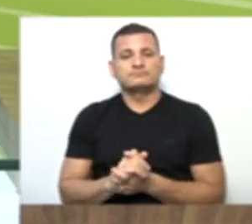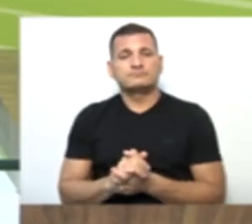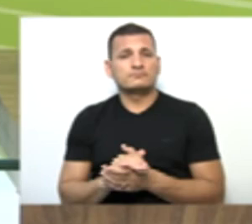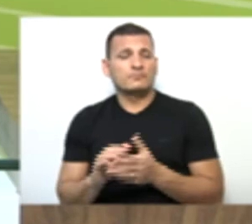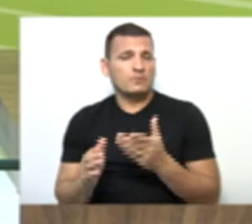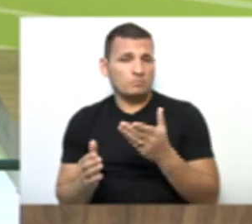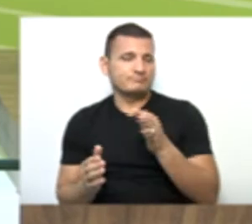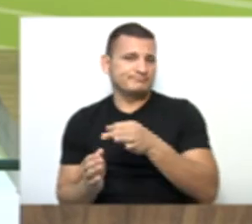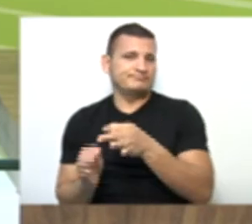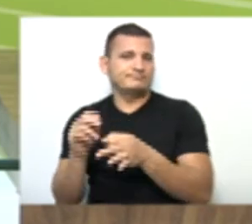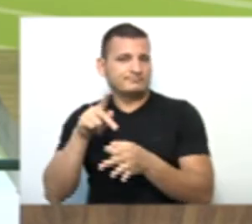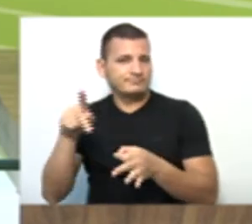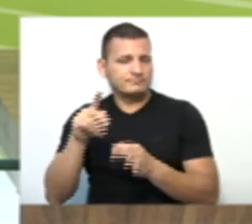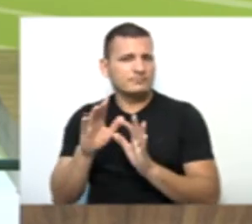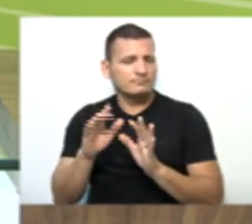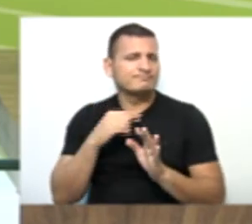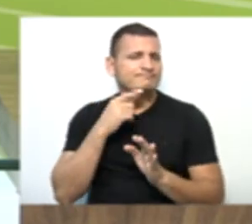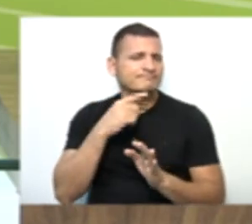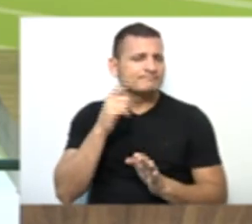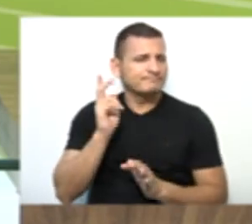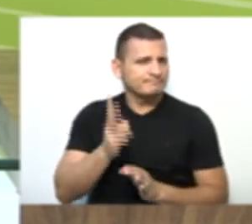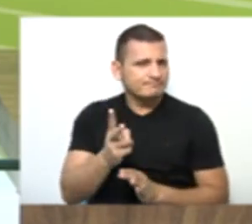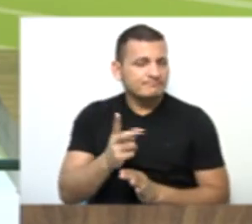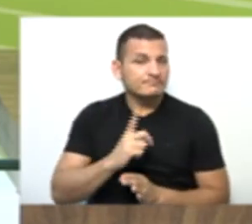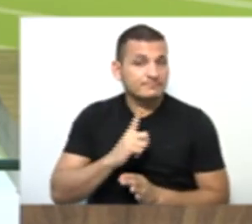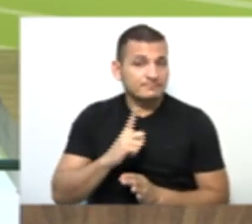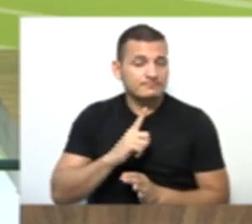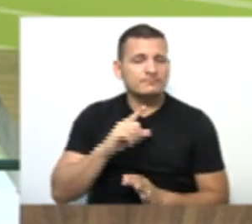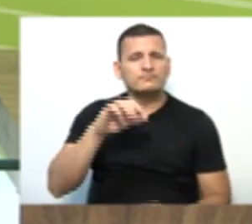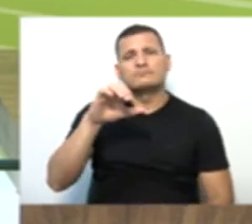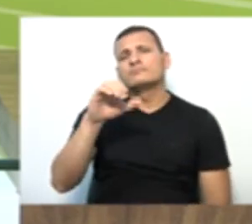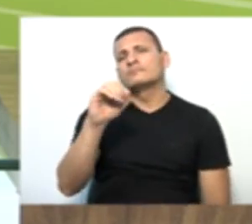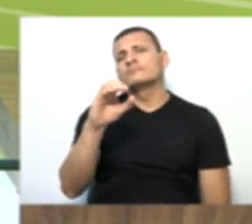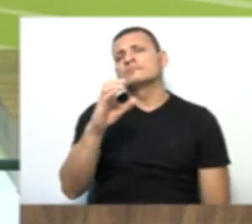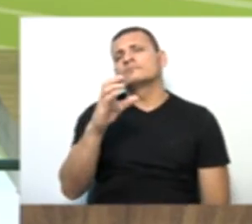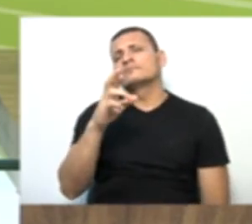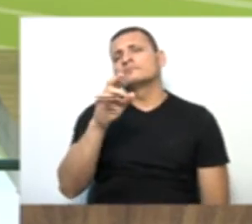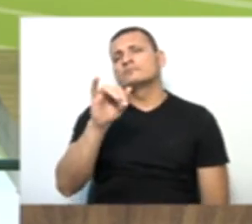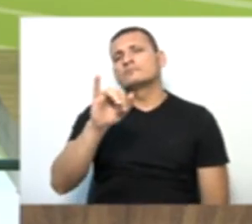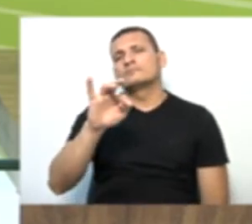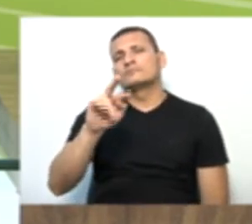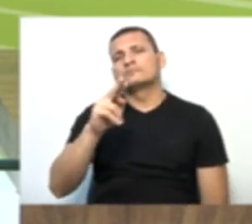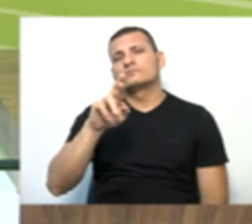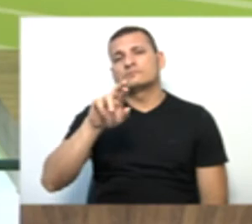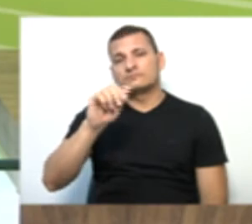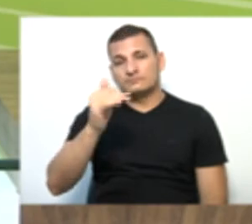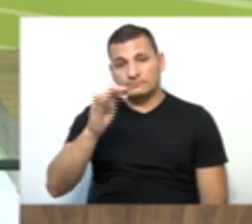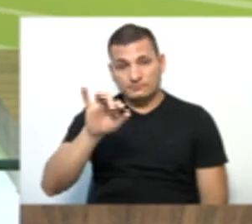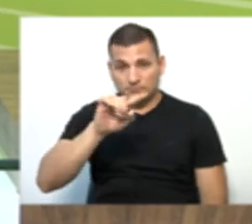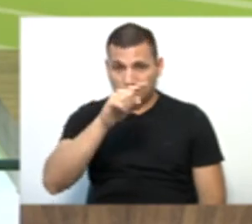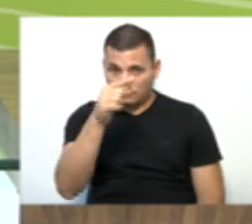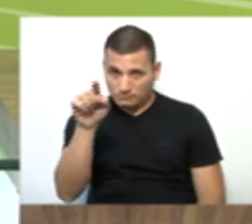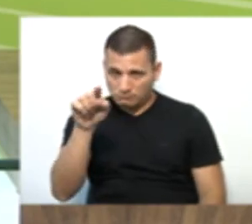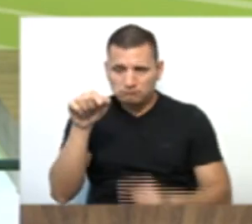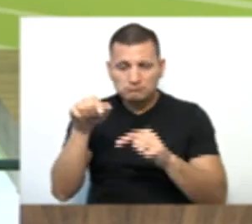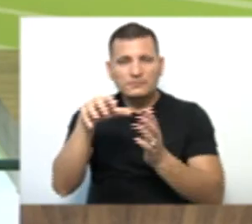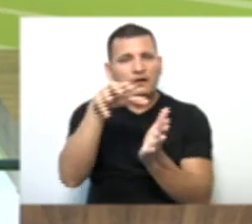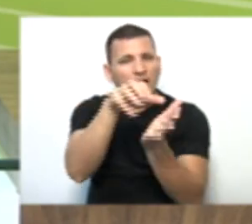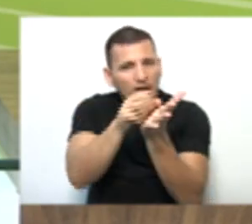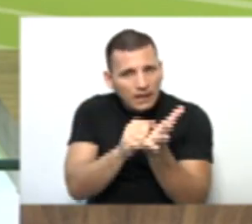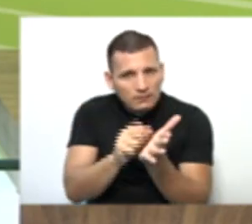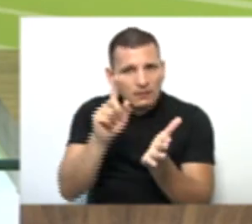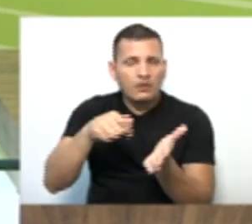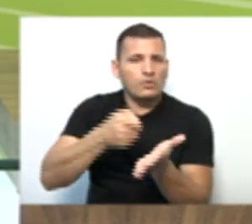E surge sempre uma dúvida sobre isso. A escrituração é obrigatória? Ela deverá ser feita ou é opcional? Não,